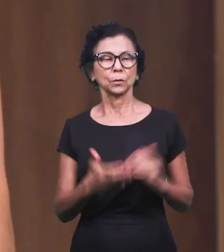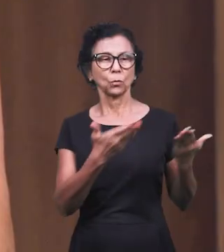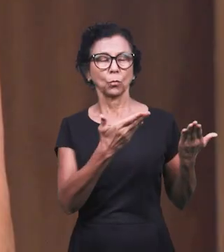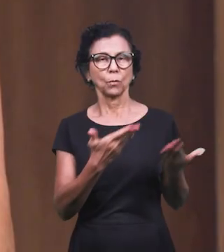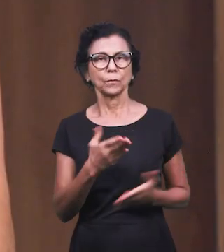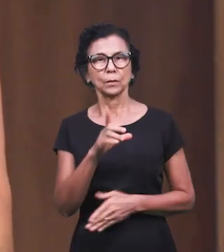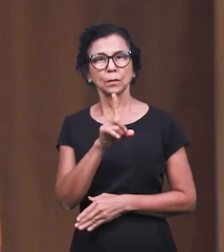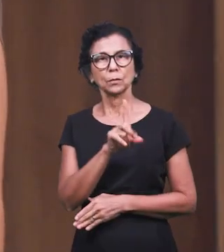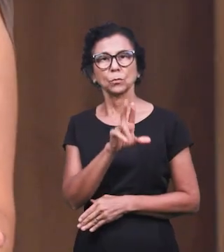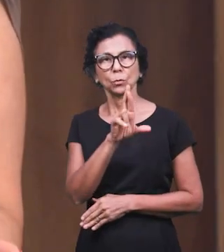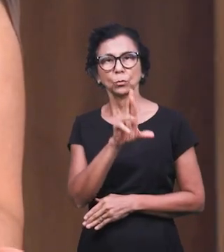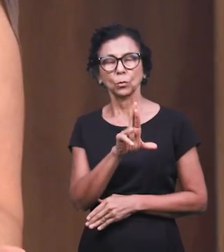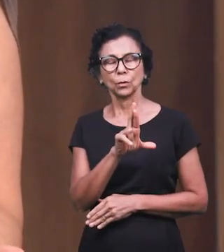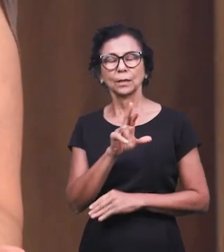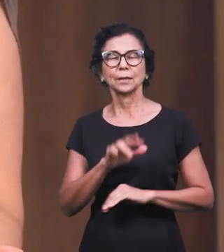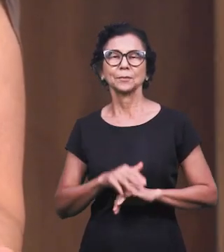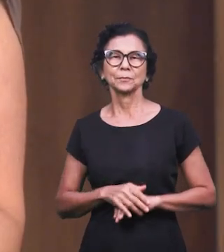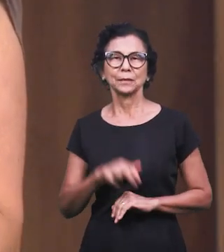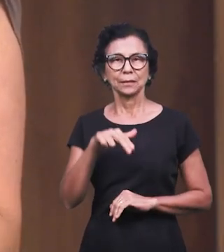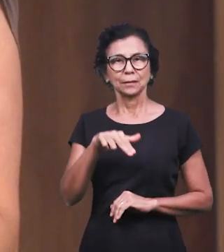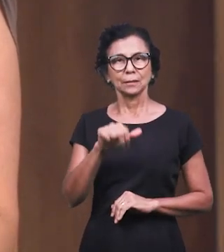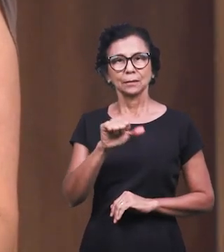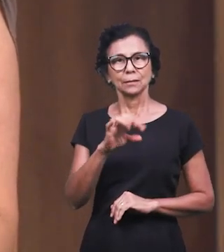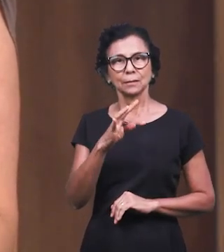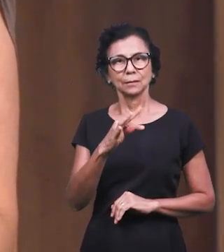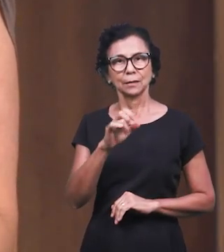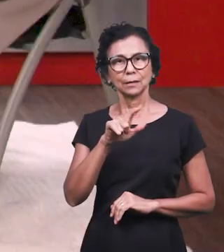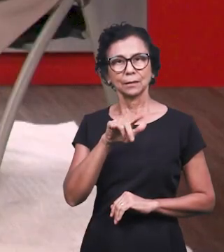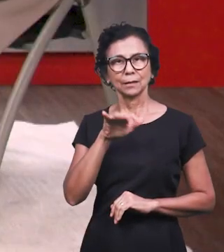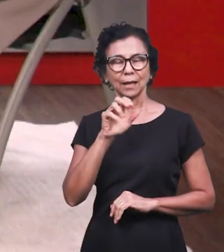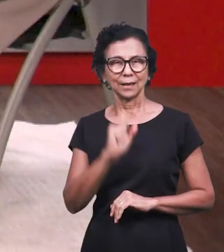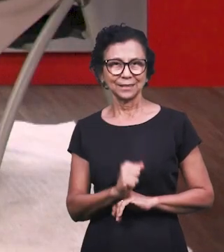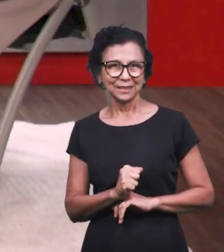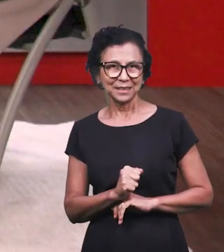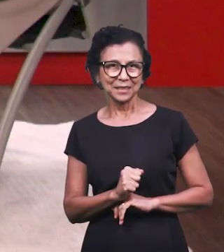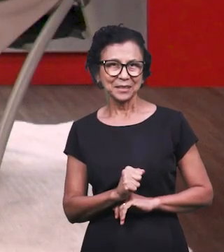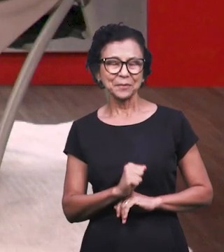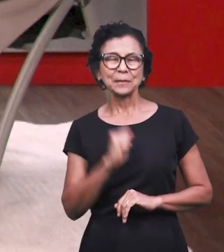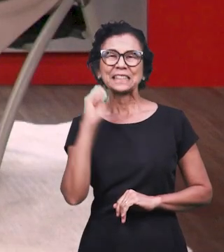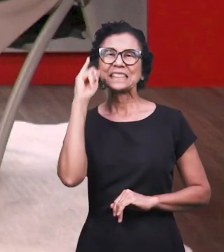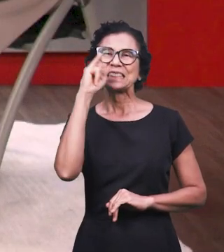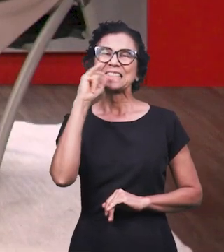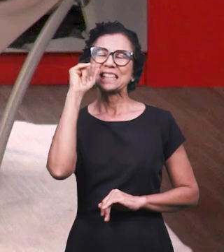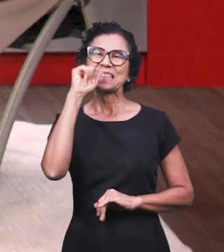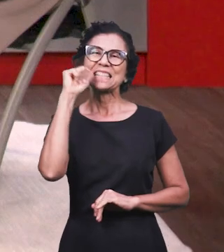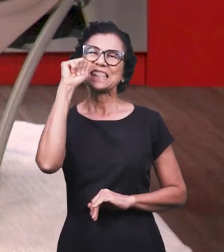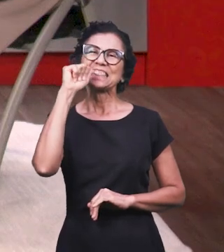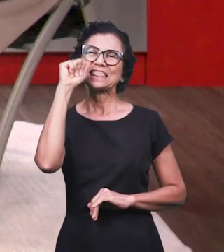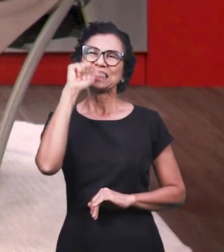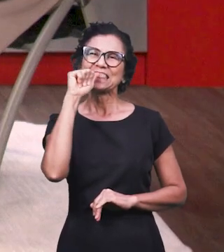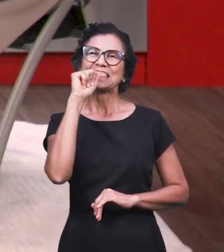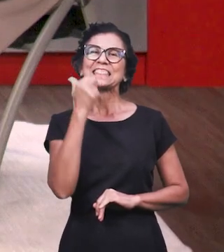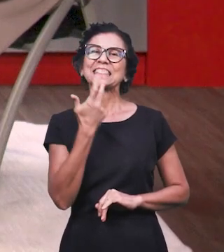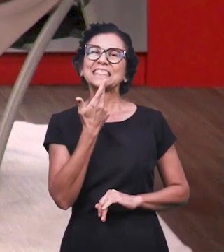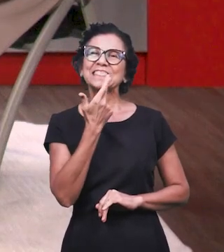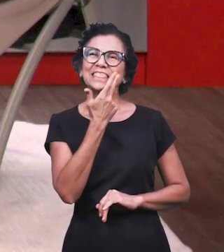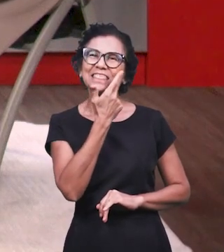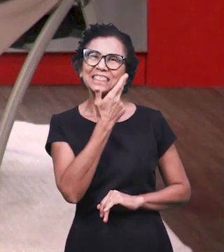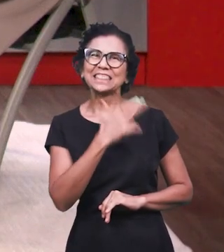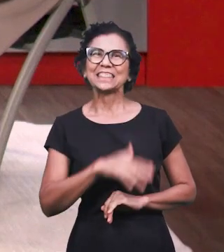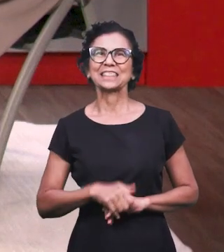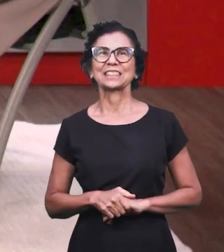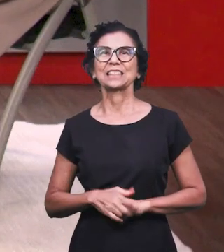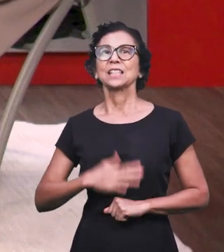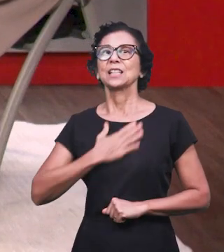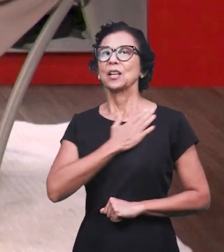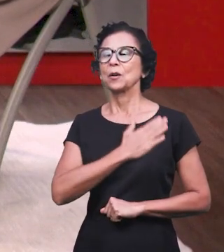Natália Arantes, cirurgiã dentista. Seja bem-vinda, doutora. Muito prazer, é um privilégio muito grande poder estar